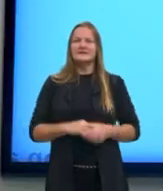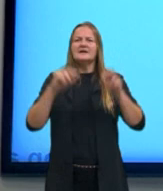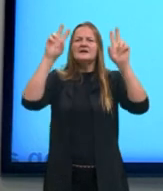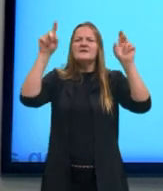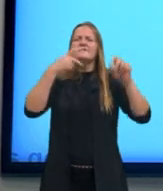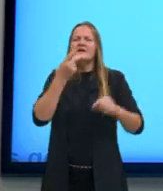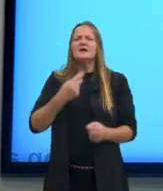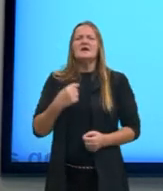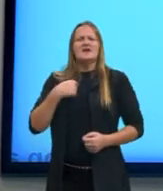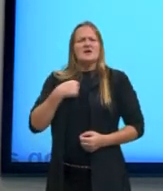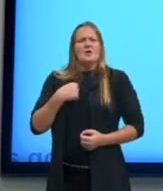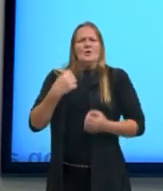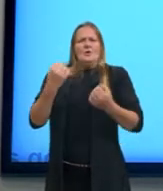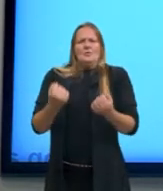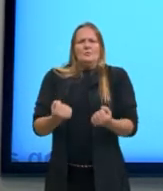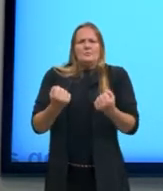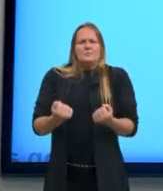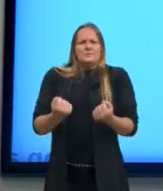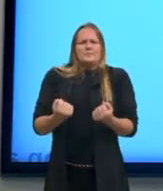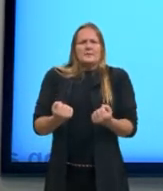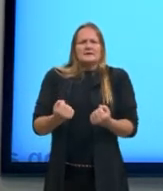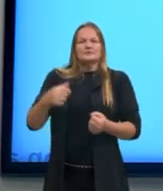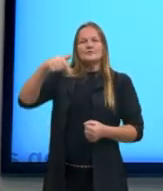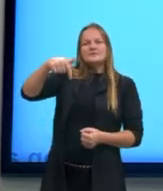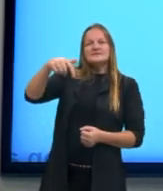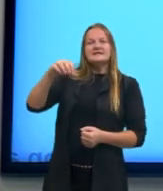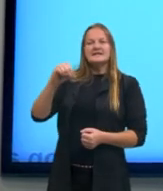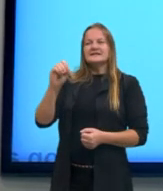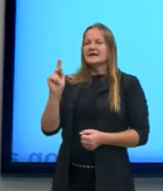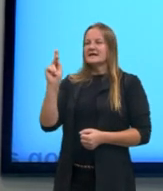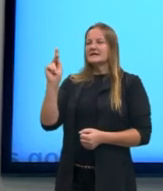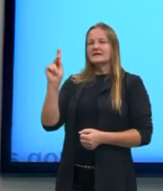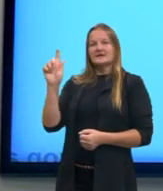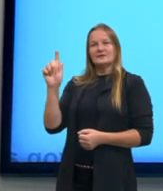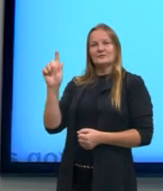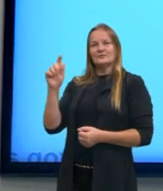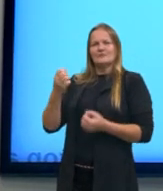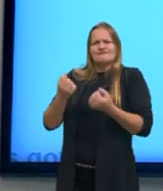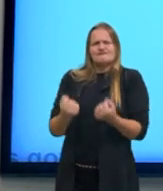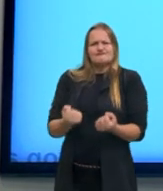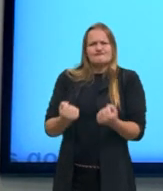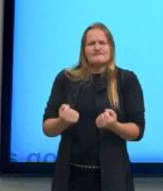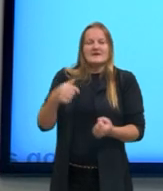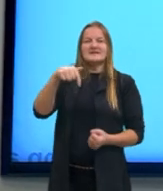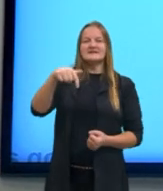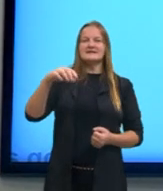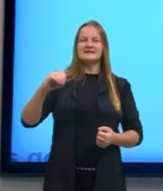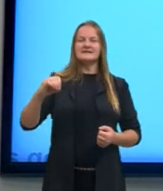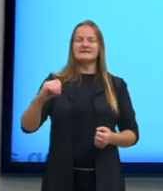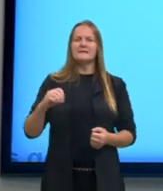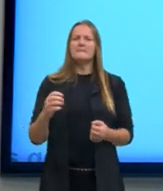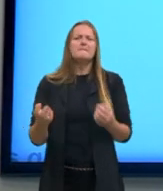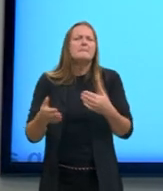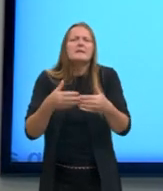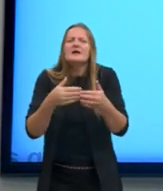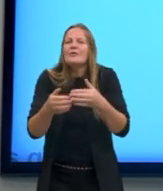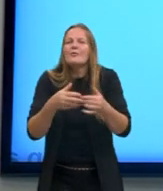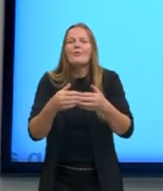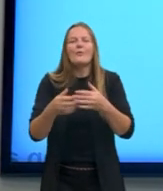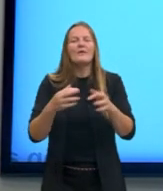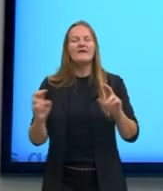estou pesando 70 kg quilogramas tá É pode ser qualquer um valor aqui